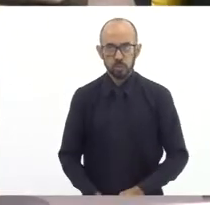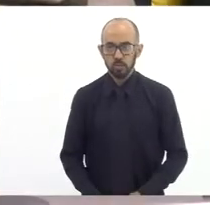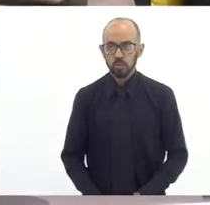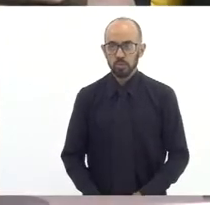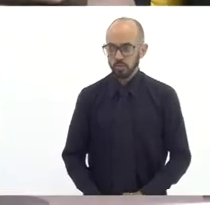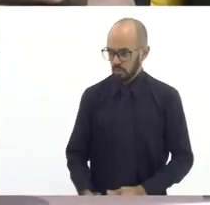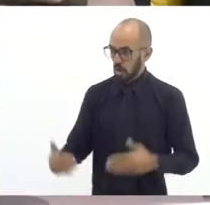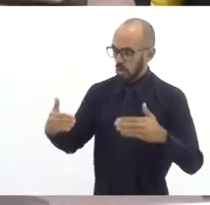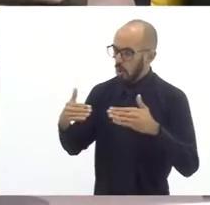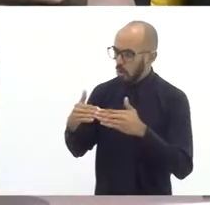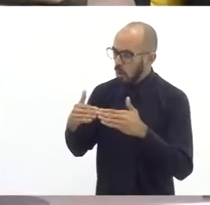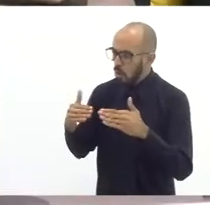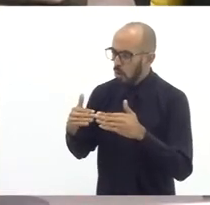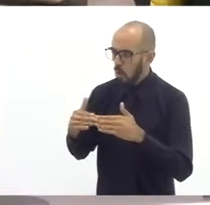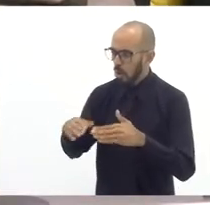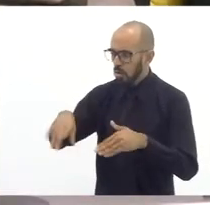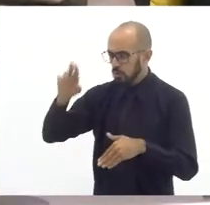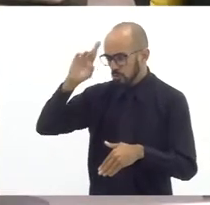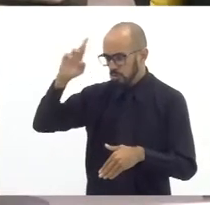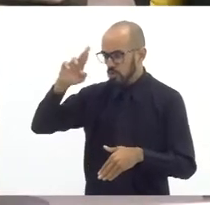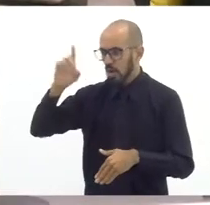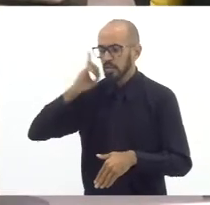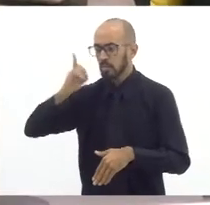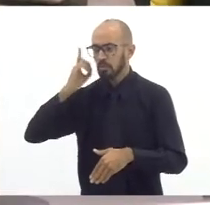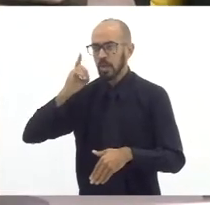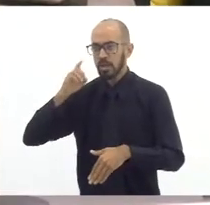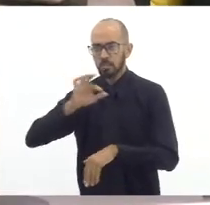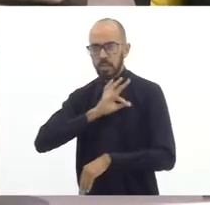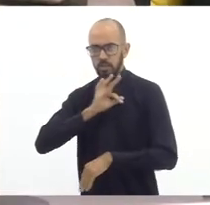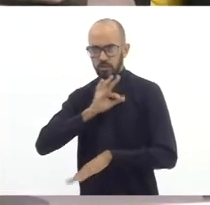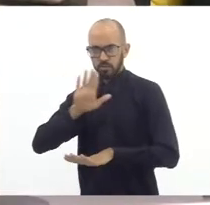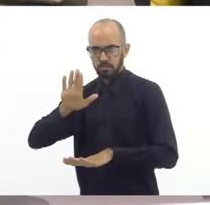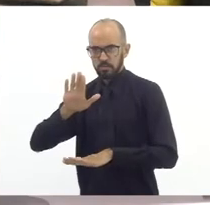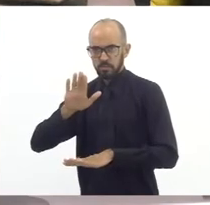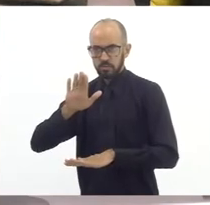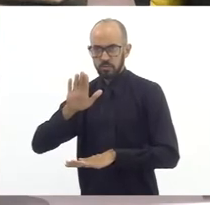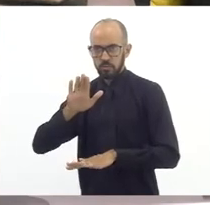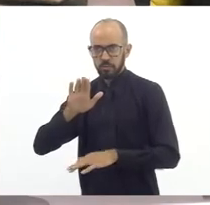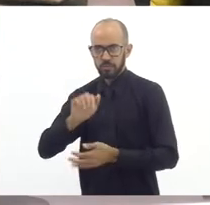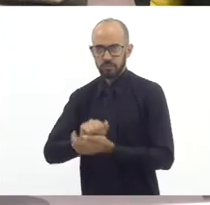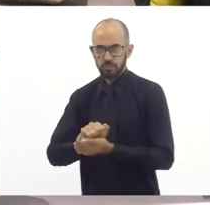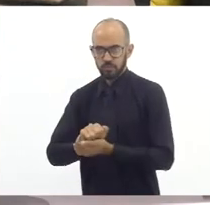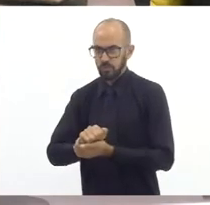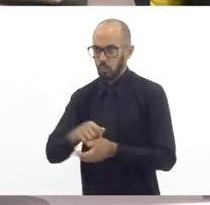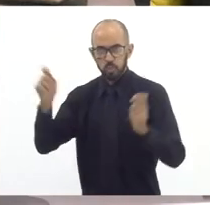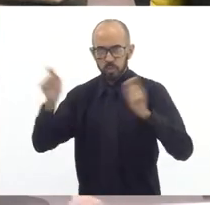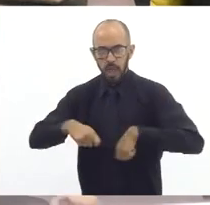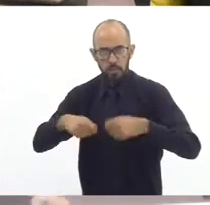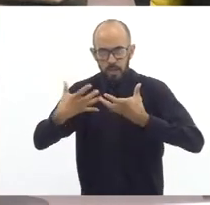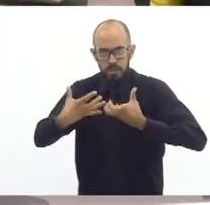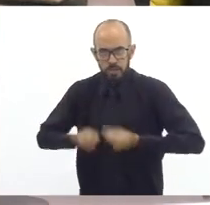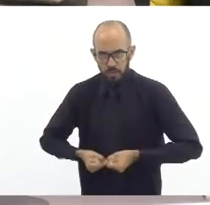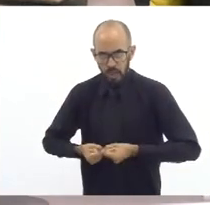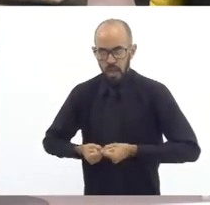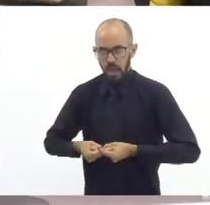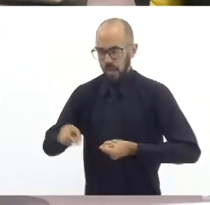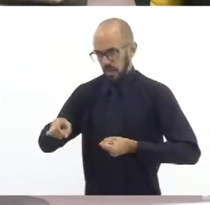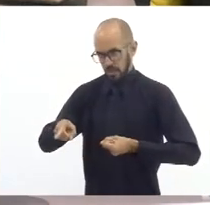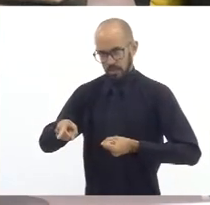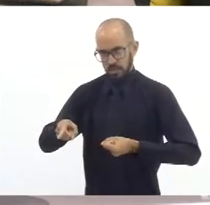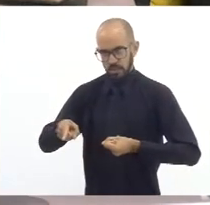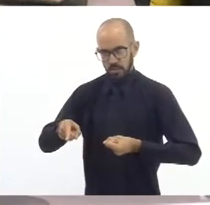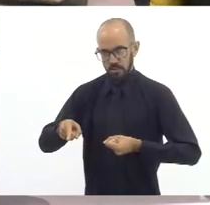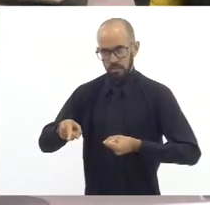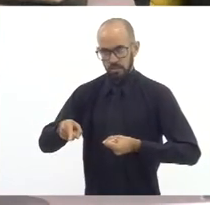Eu concordo com a nova deputada Marta Rocha. Só mais uma coisinha. É inconcebível, deputada Marta Rocha. Vossa Excelência acabou de citar, é